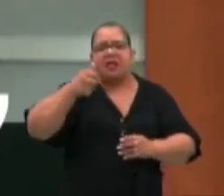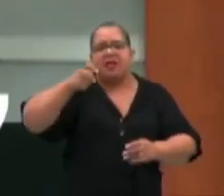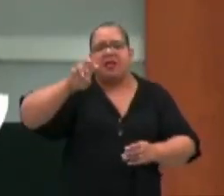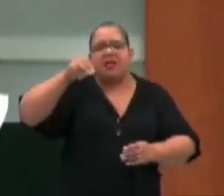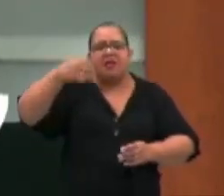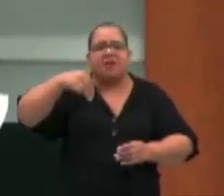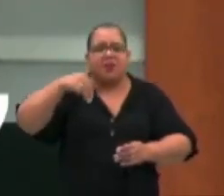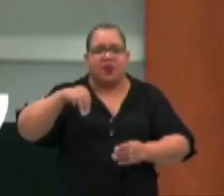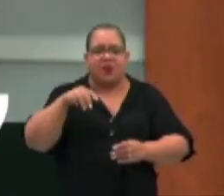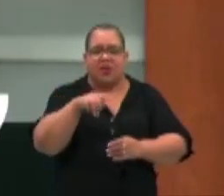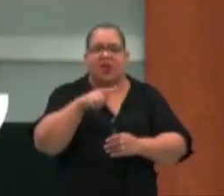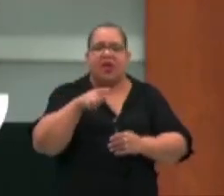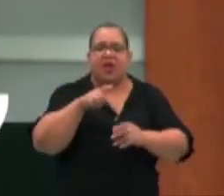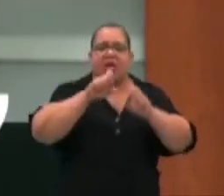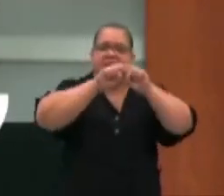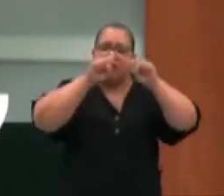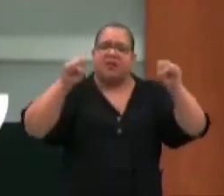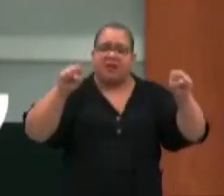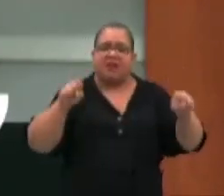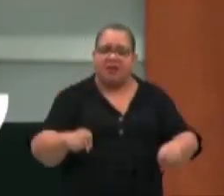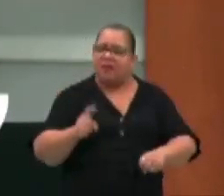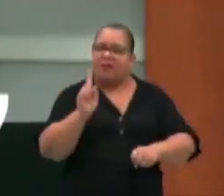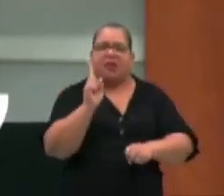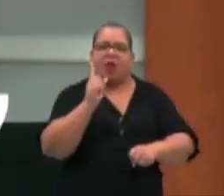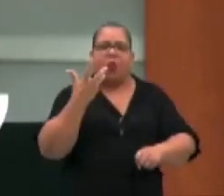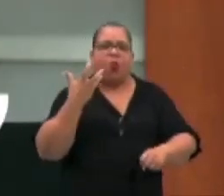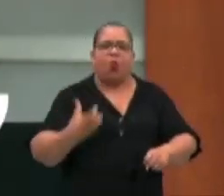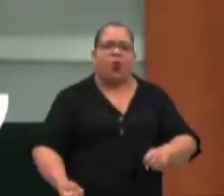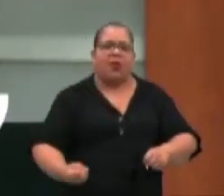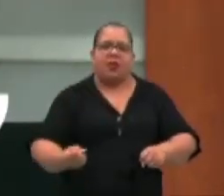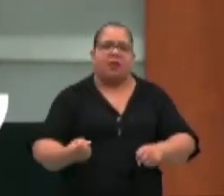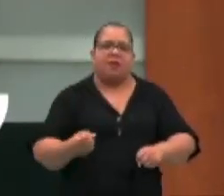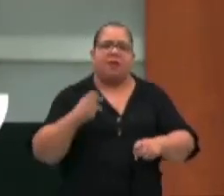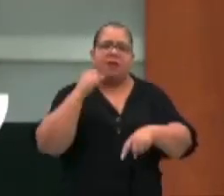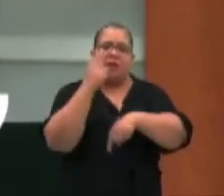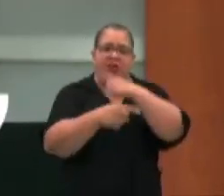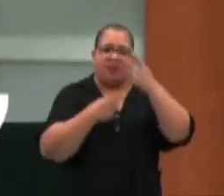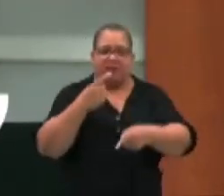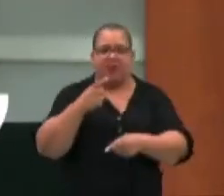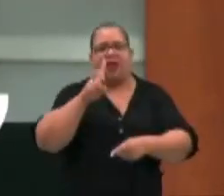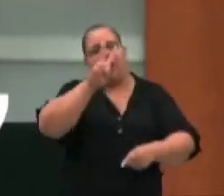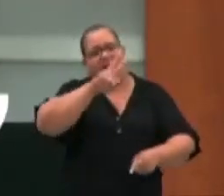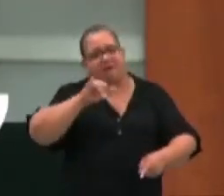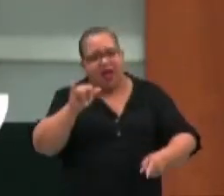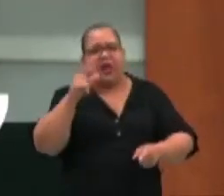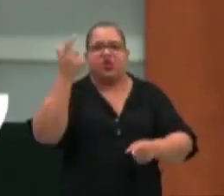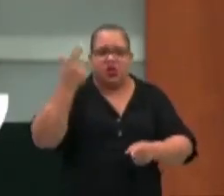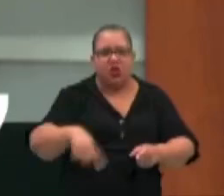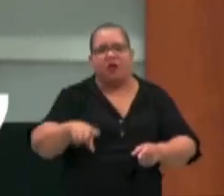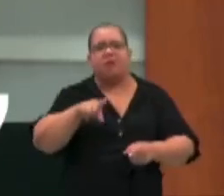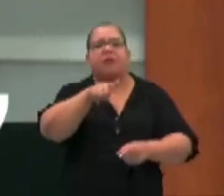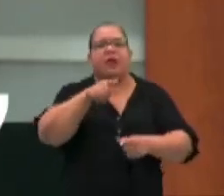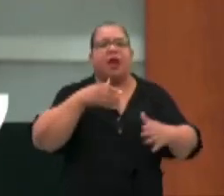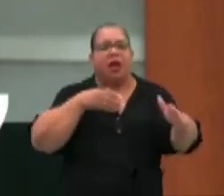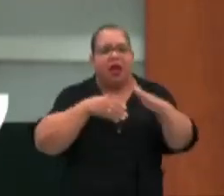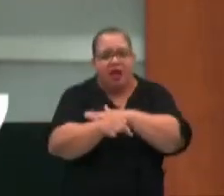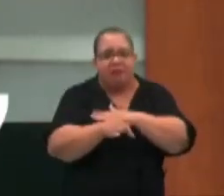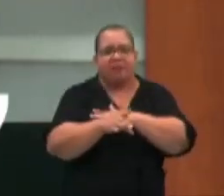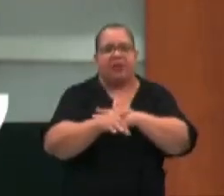da aula, o sistema de ponto não aceita o registro. Depois vai registrar, o sistema de ponto